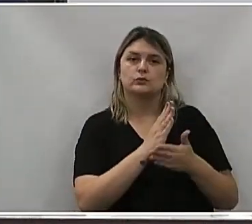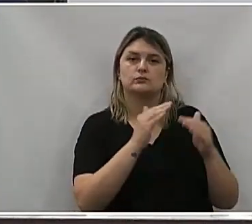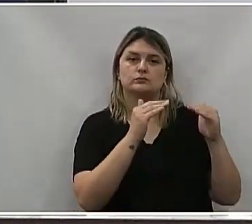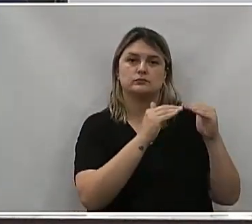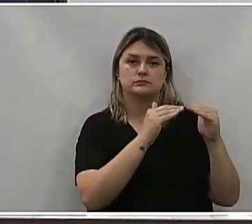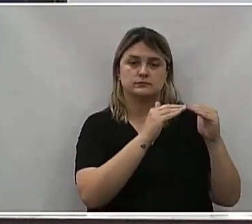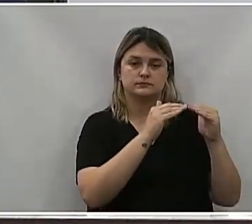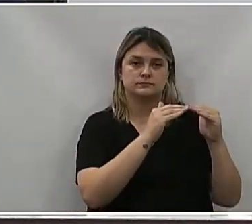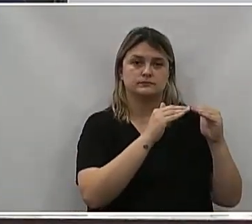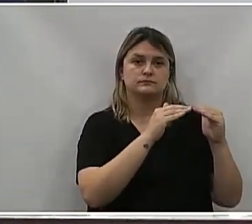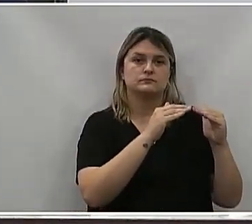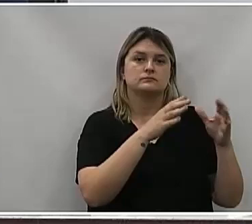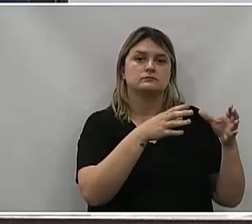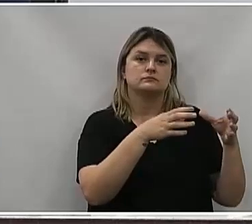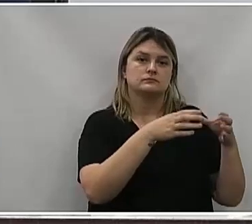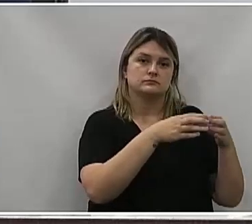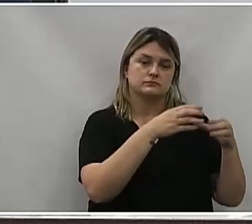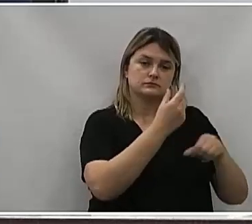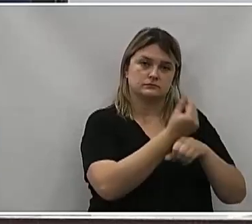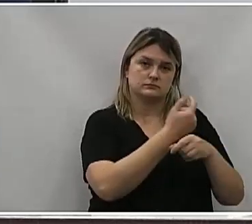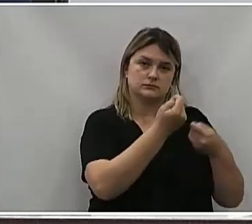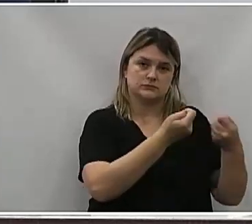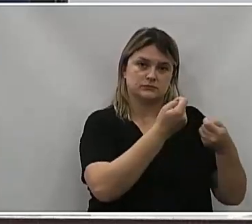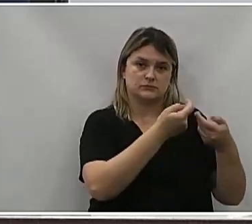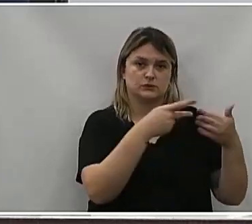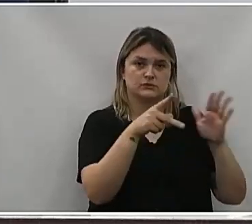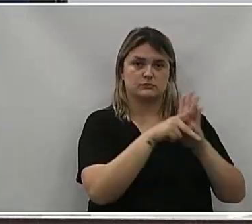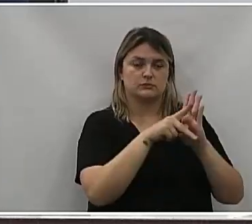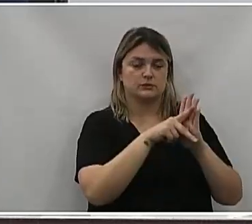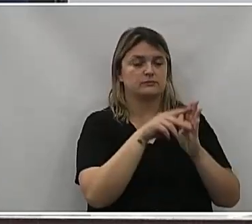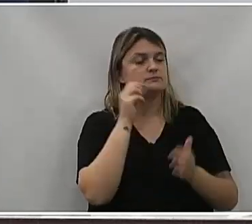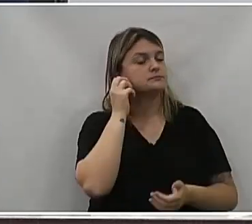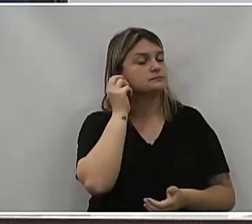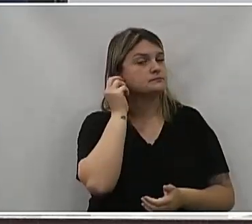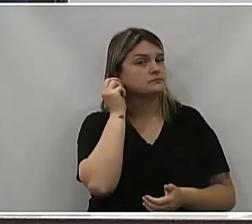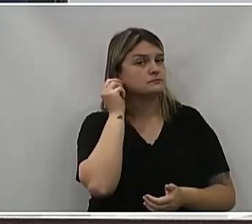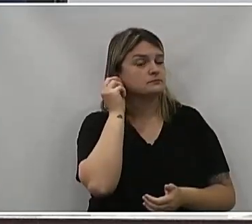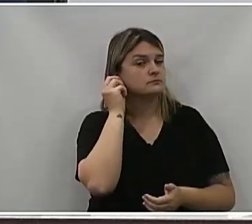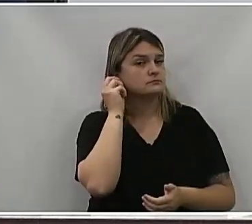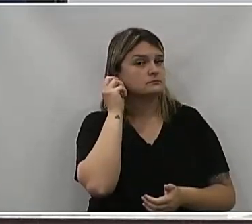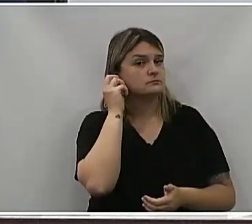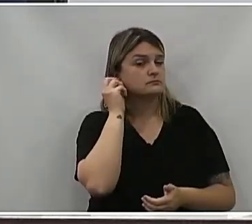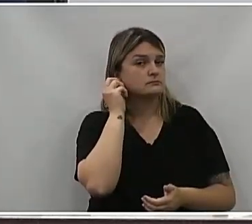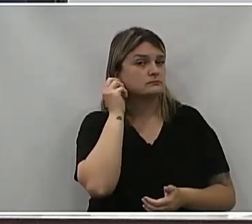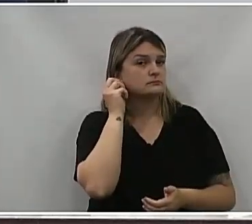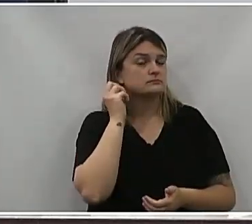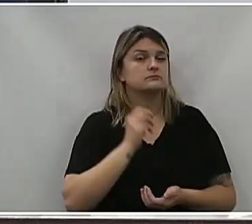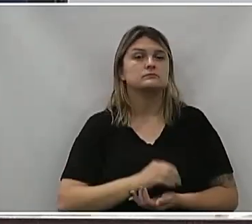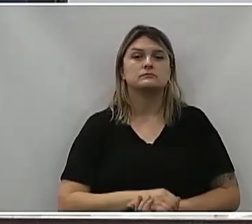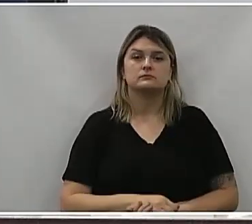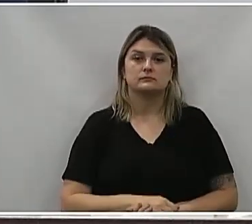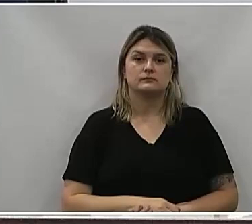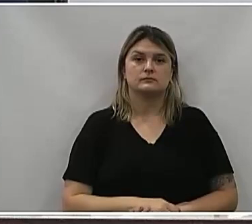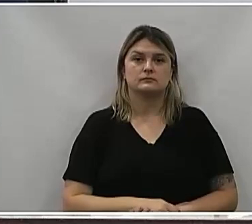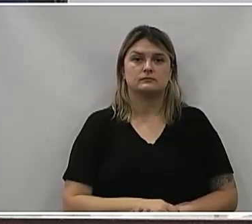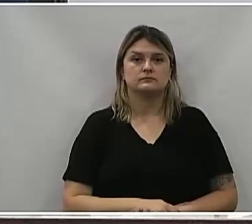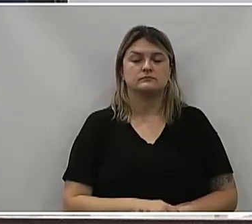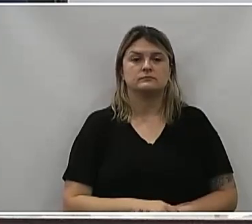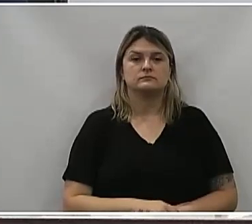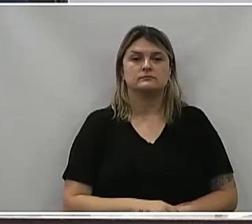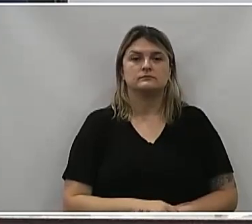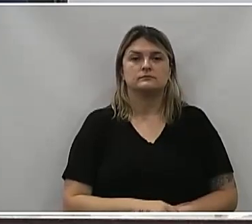o parecer fundamentado da Comissão de Finanças, Orçamento e Patrimônio, favorável ao projeto de lei ordinária de número 28